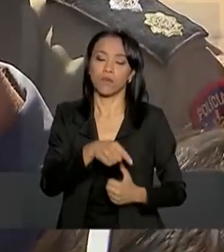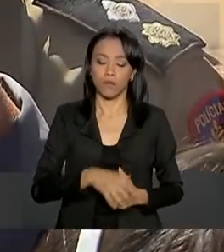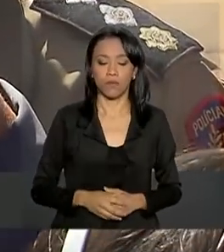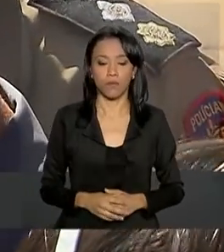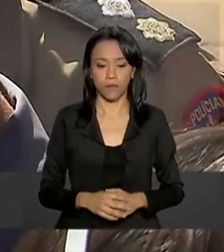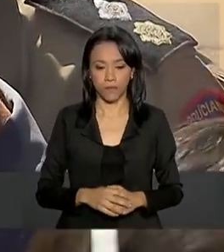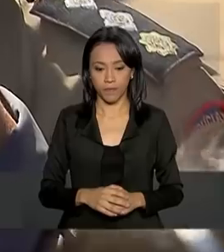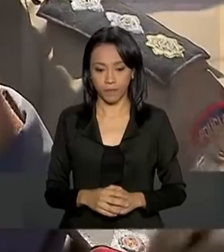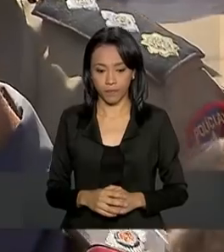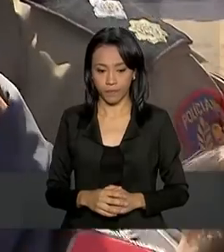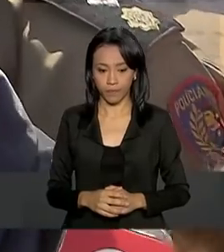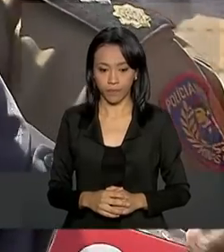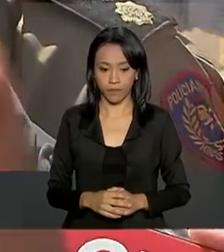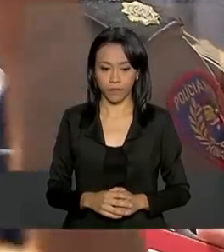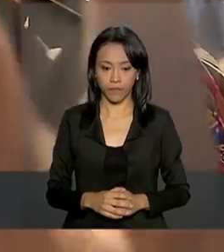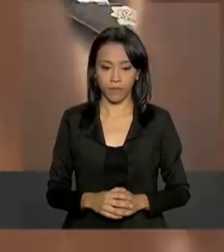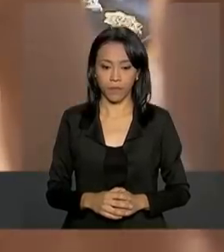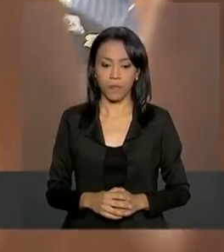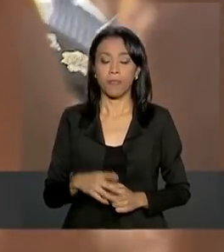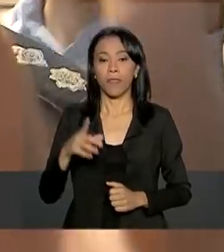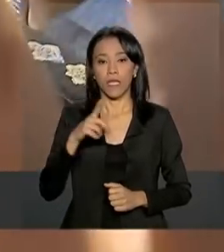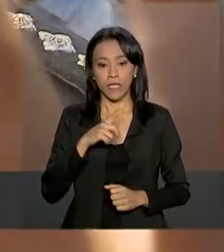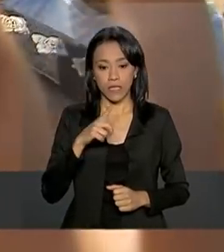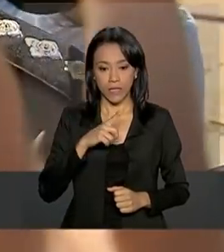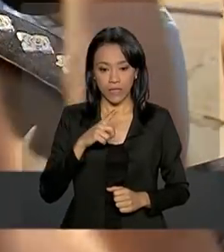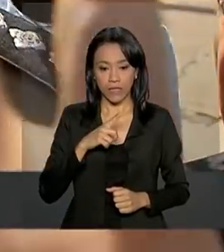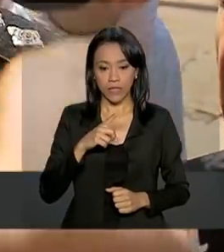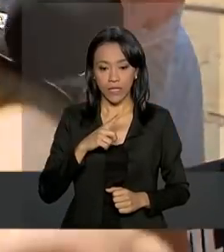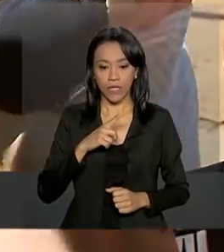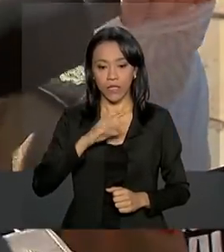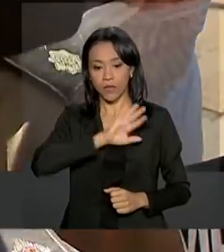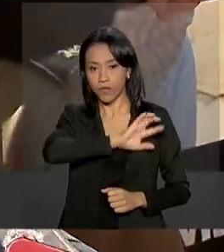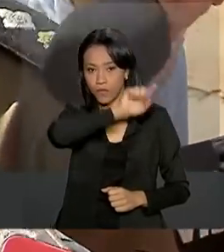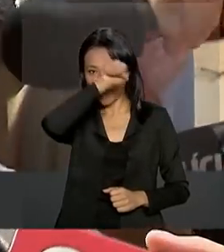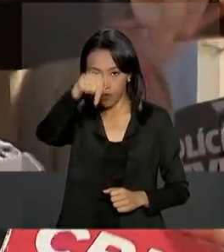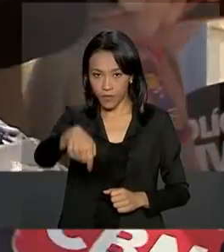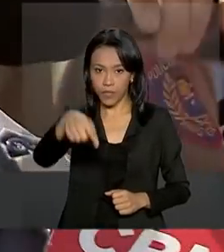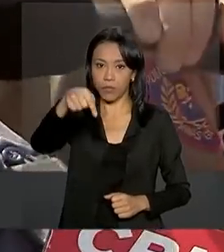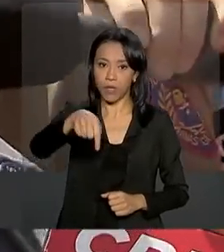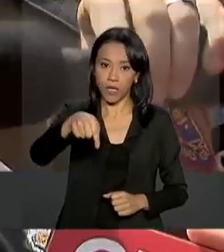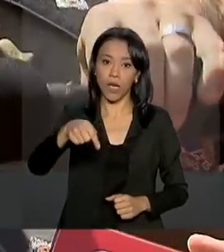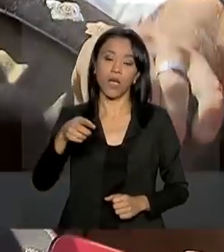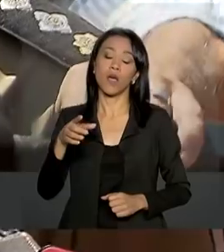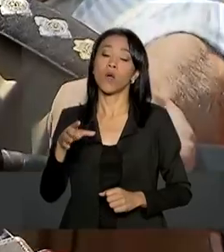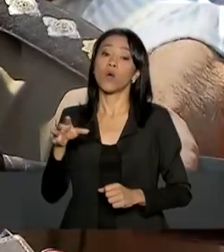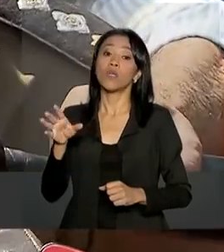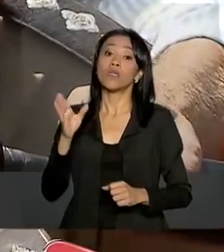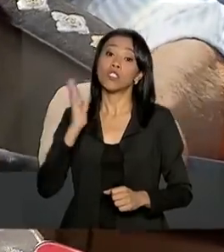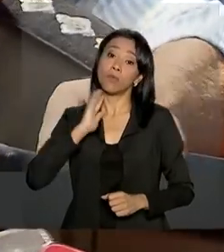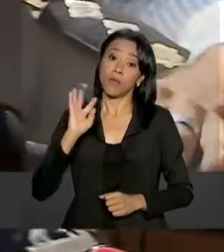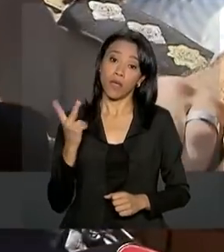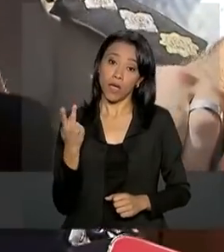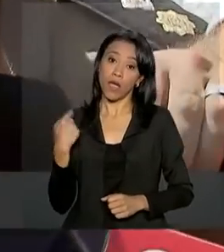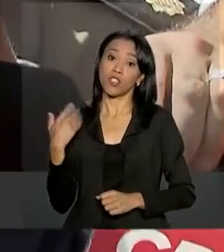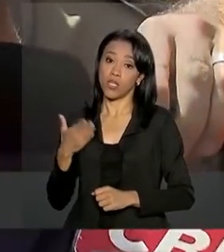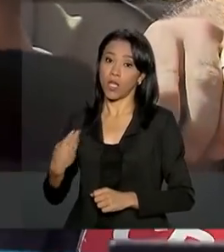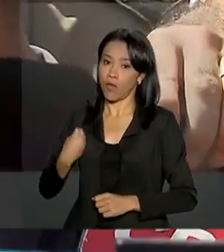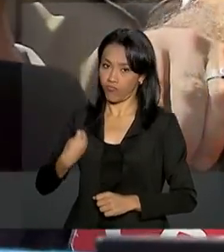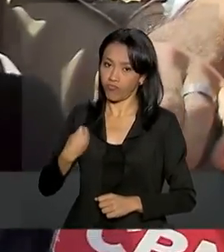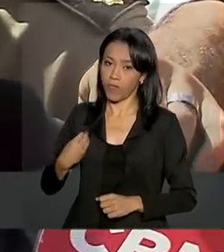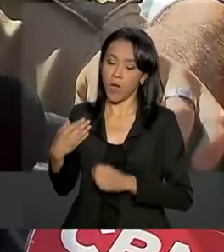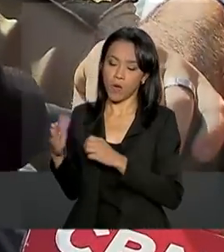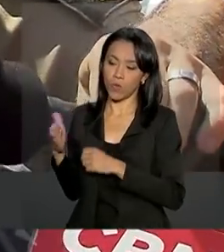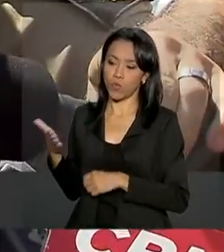aqui? Porque só o comando ainda está aqui, né? Já vem uma tropa precursora para cá e a tropa de Israel, ela saiu de Belo Horizonte, está em deslocamento nesse